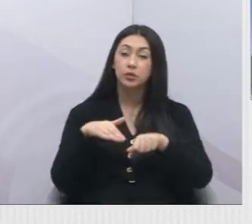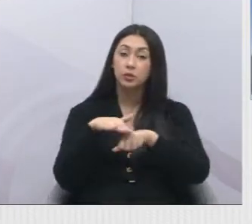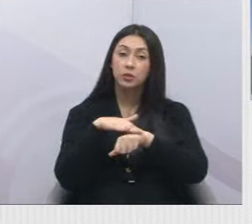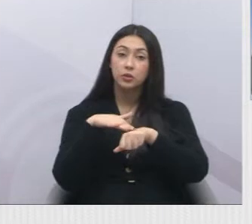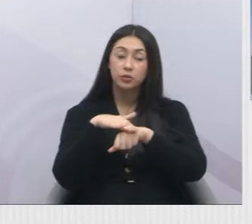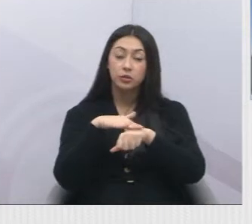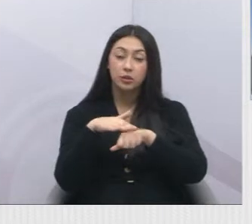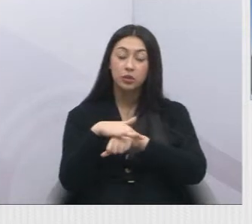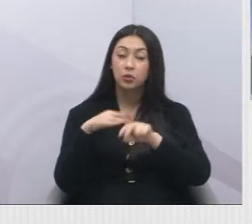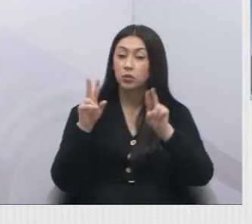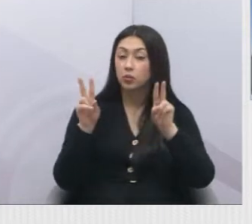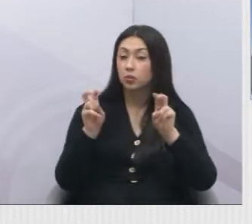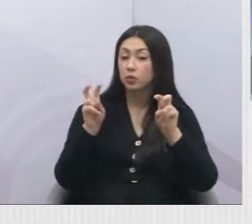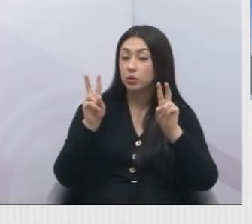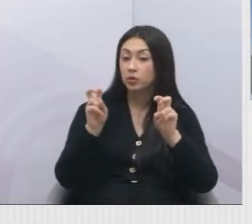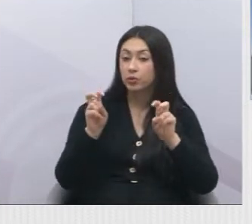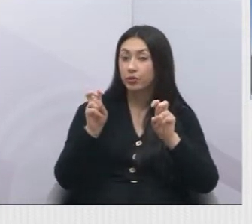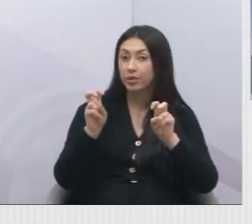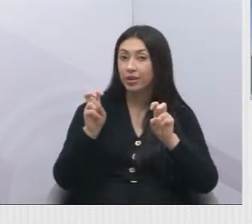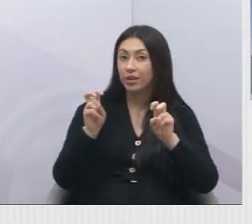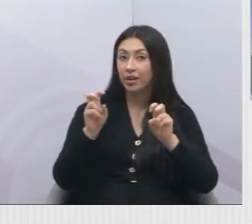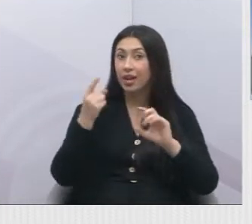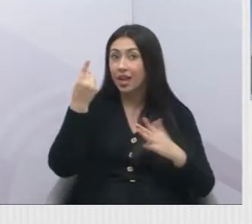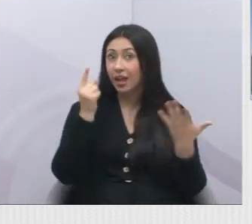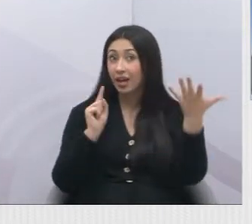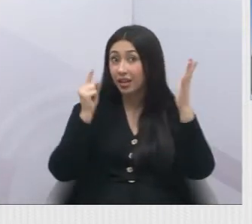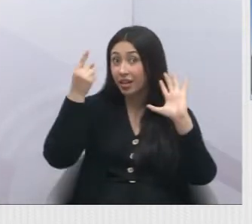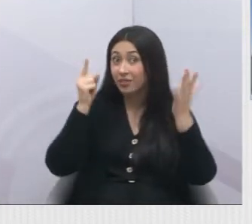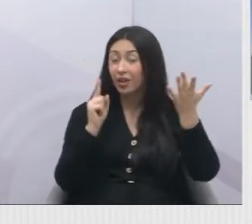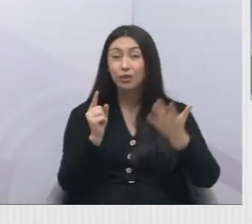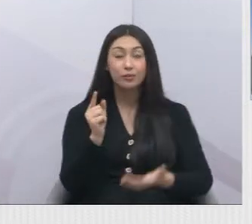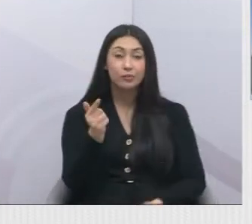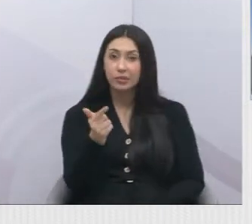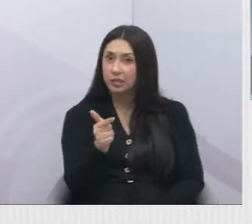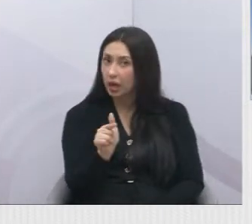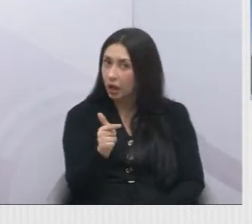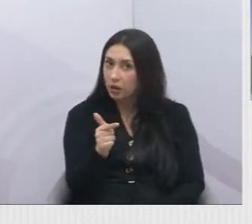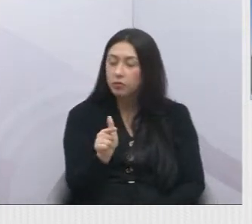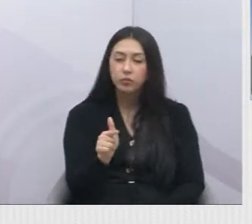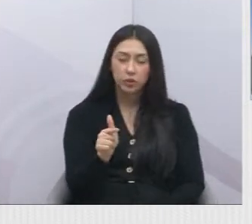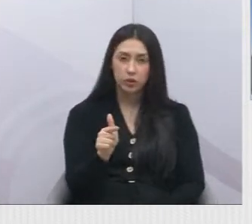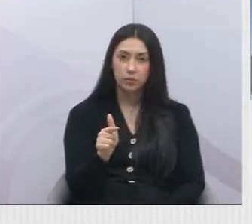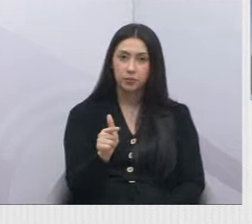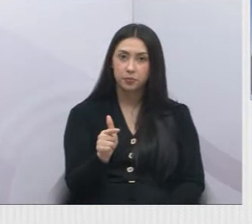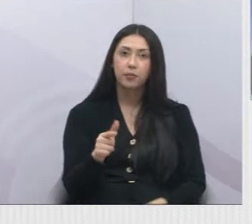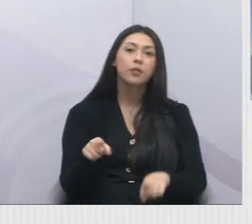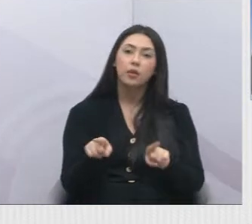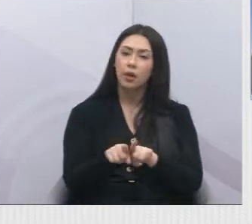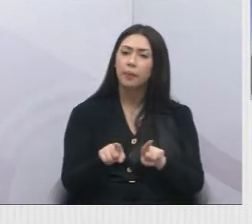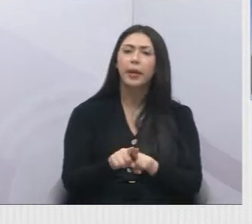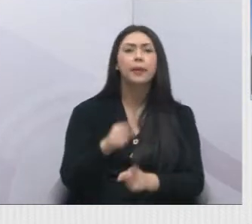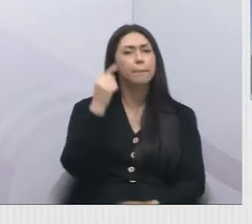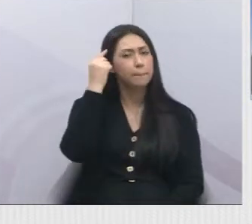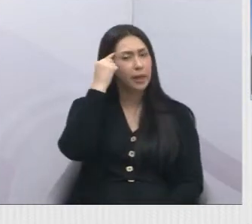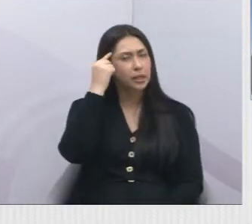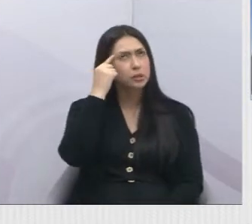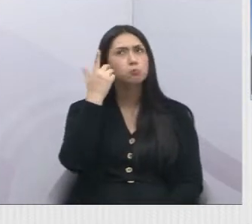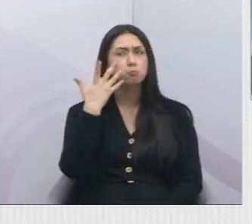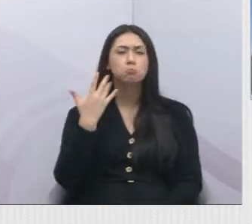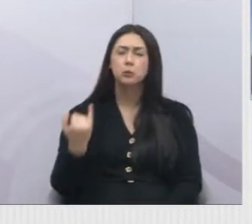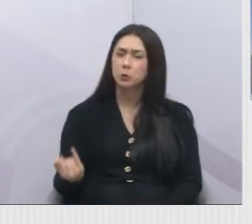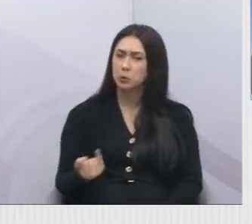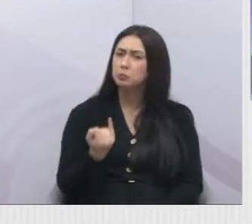sobre a não realização do carnaval esse ano. Eles também acham super